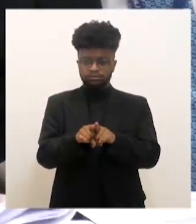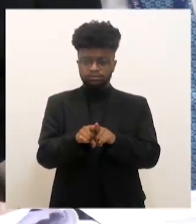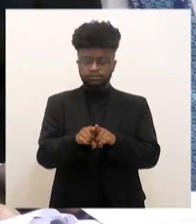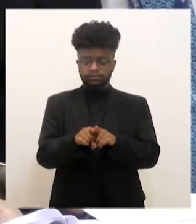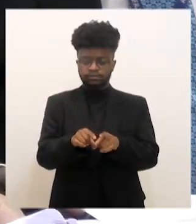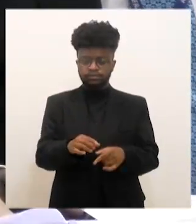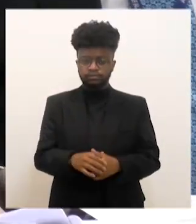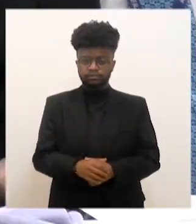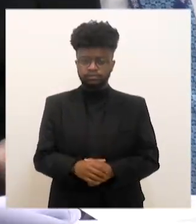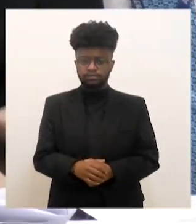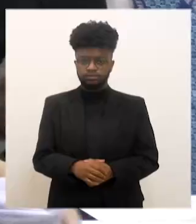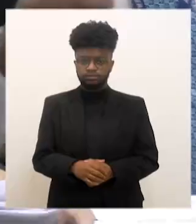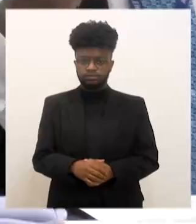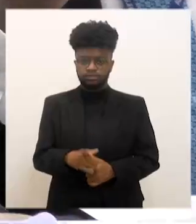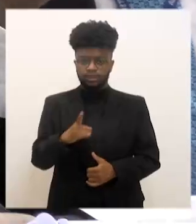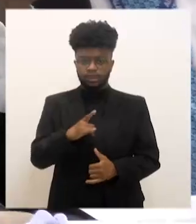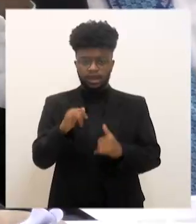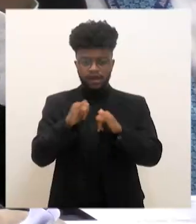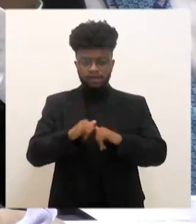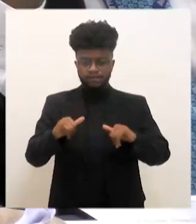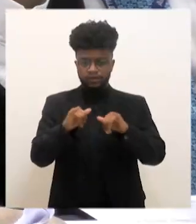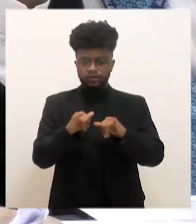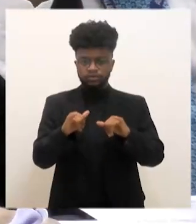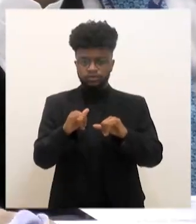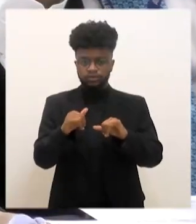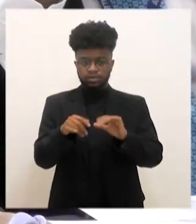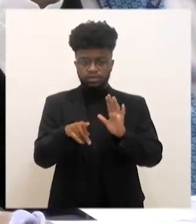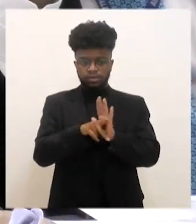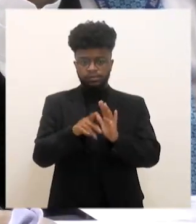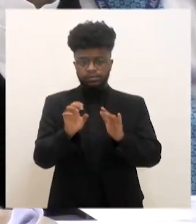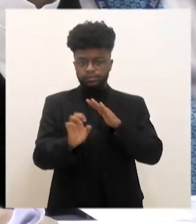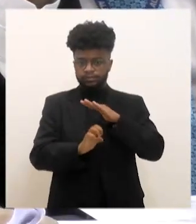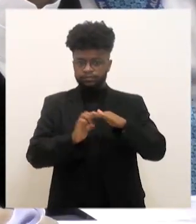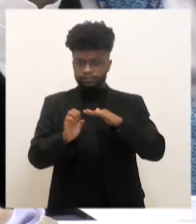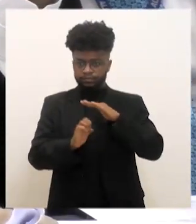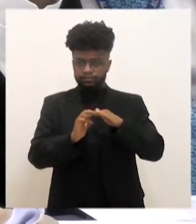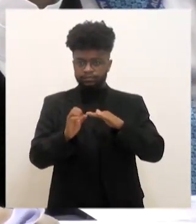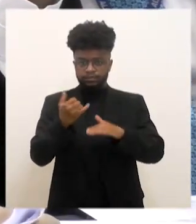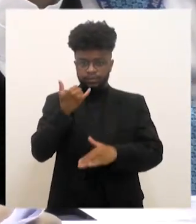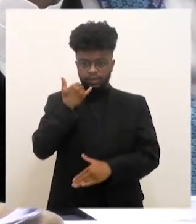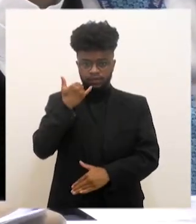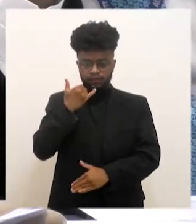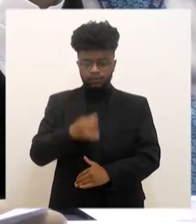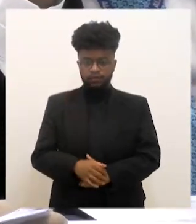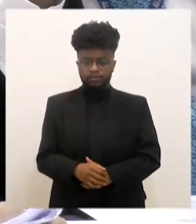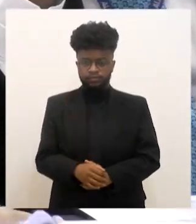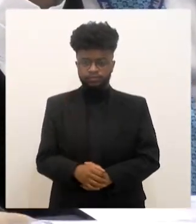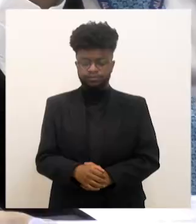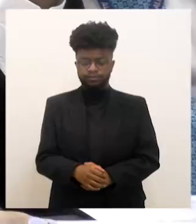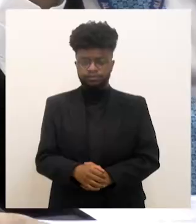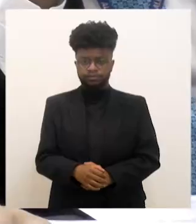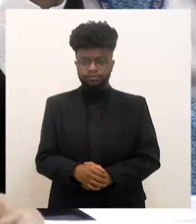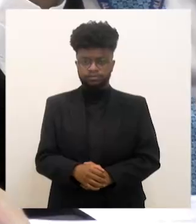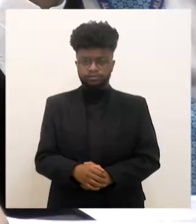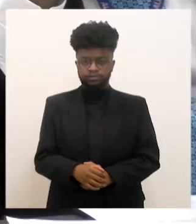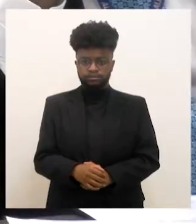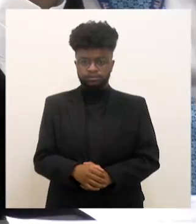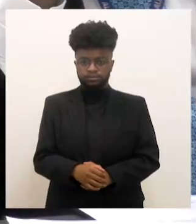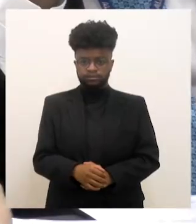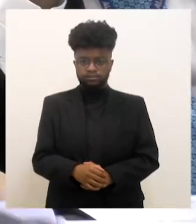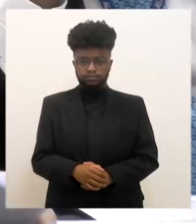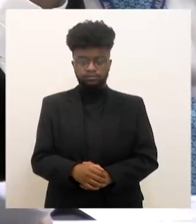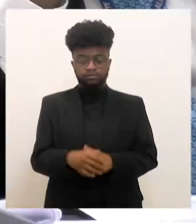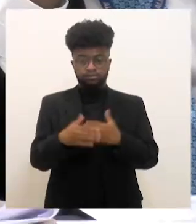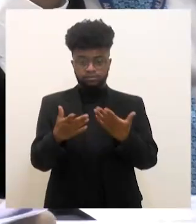um alerta enviado pelas empresas de telefonia, as operadoras, e